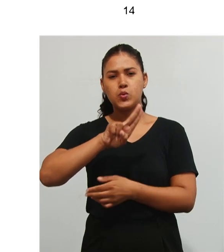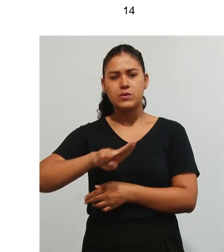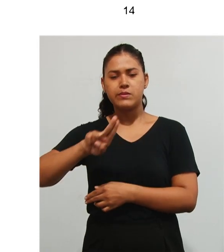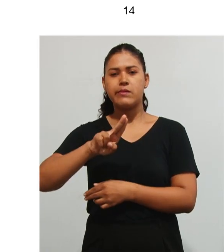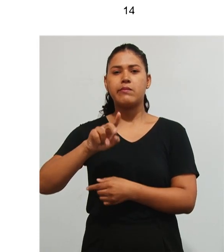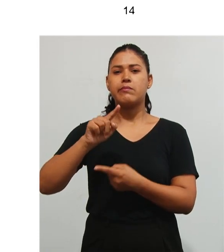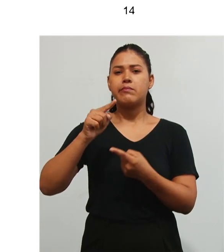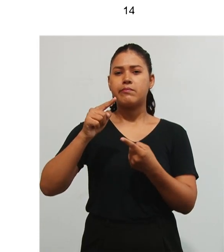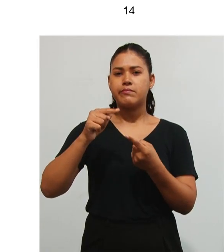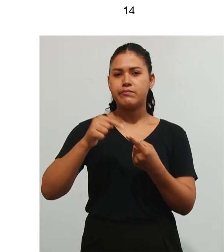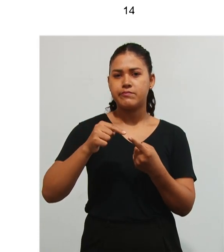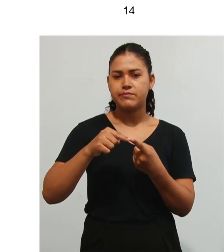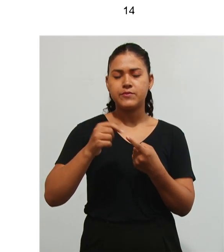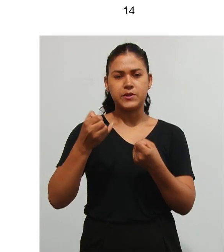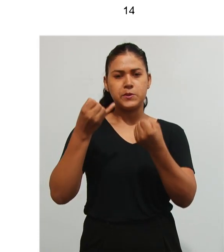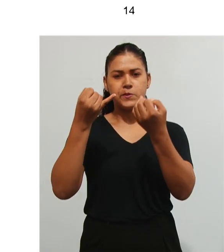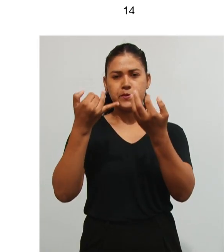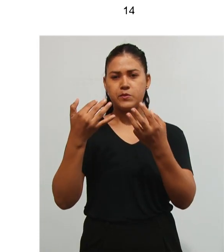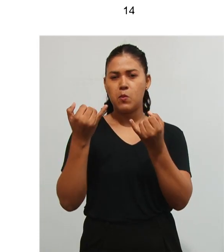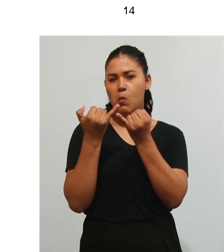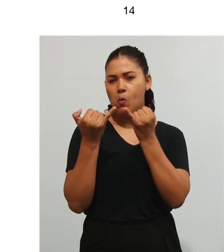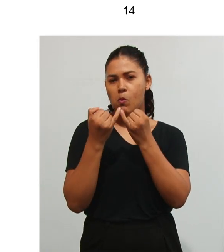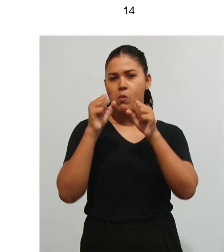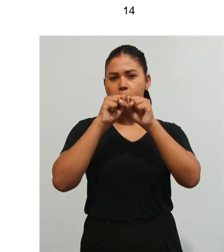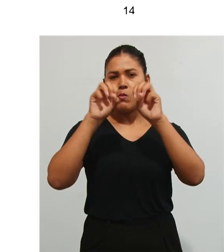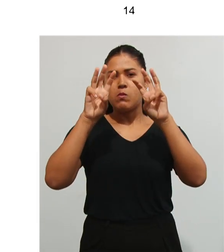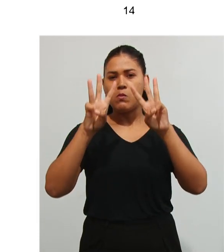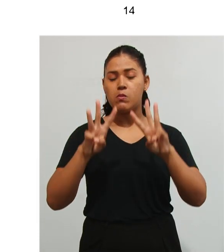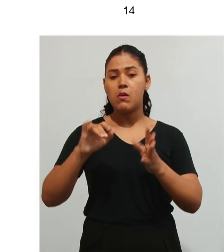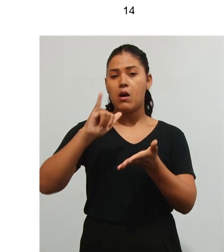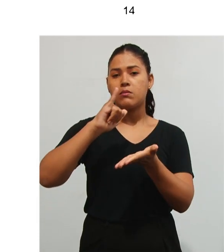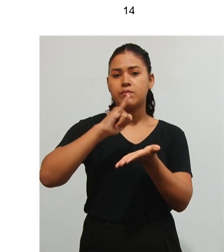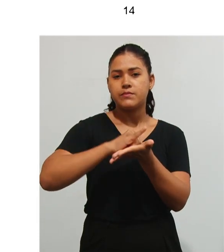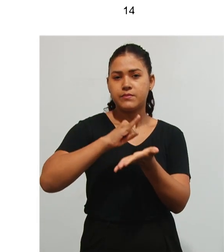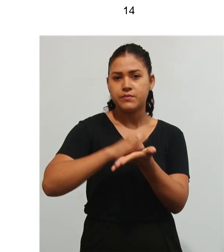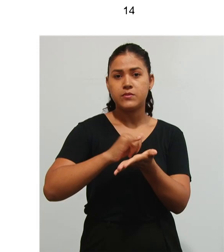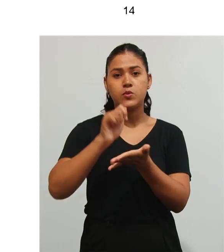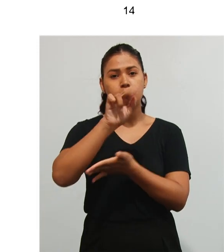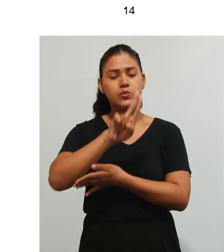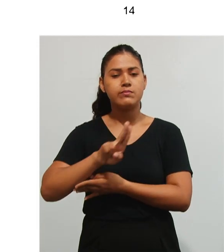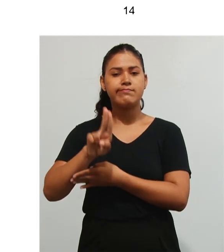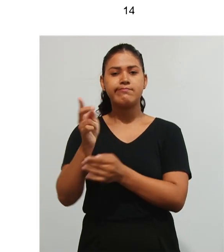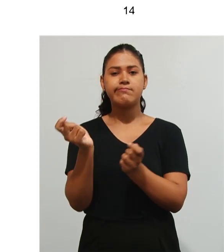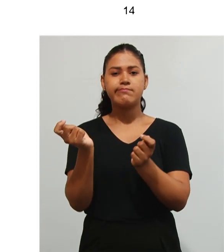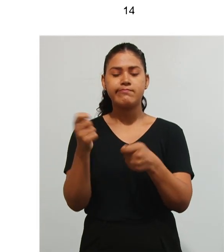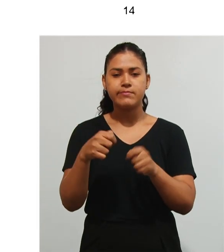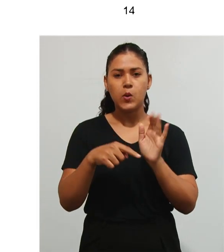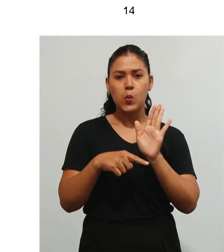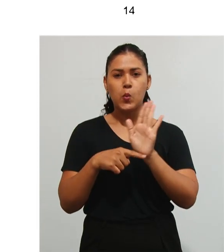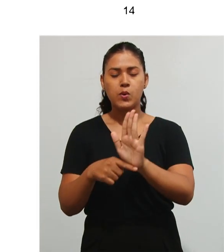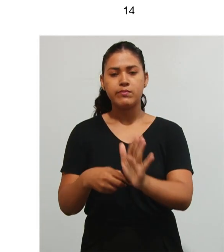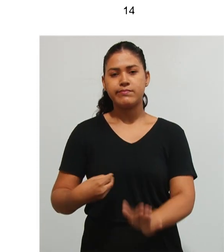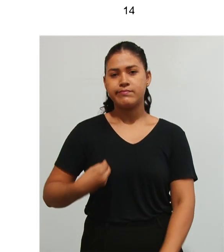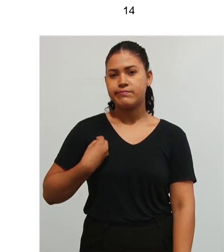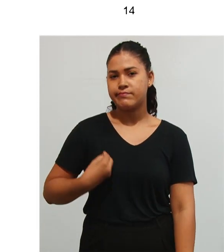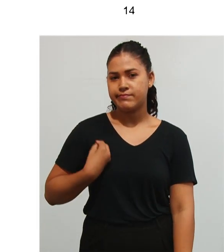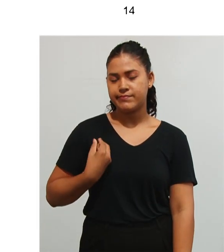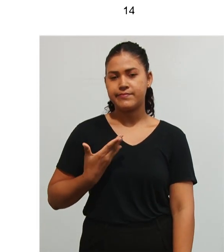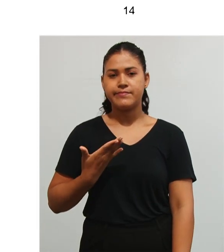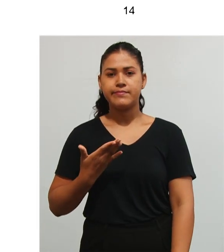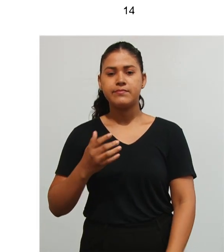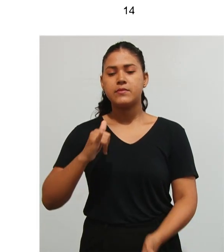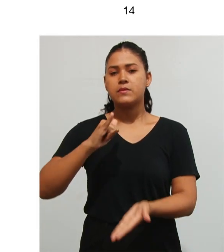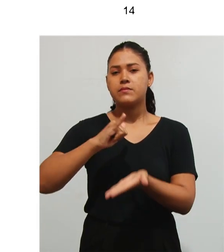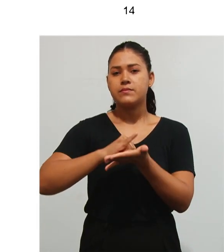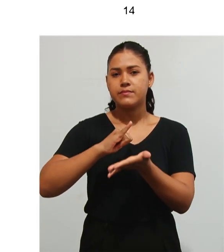de encontro com o que nós falávamos sobre os softwares, que são programas desenvolvidos para atender uma necessidade específica, tá? Então,